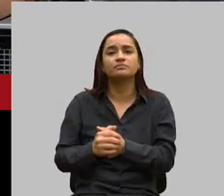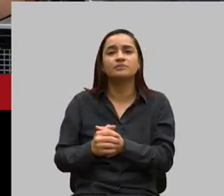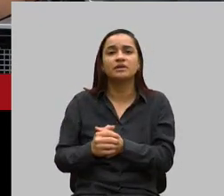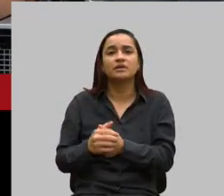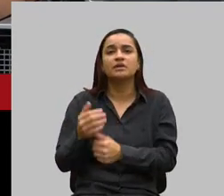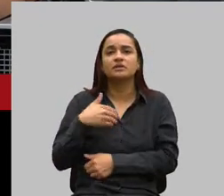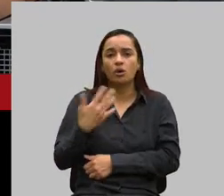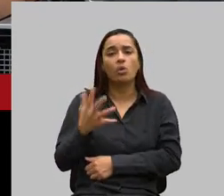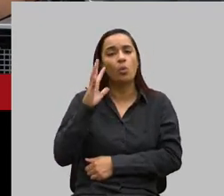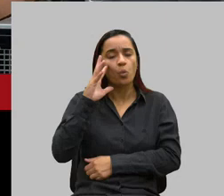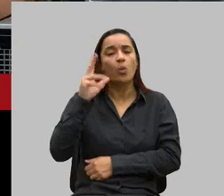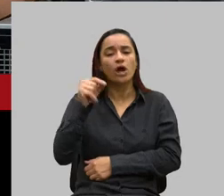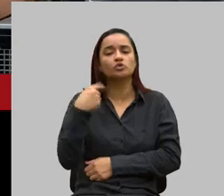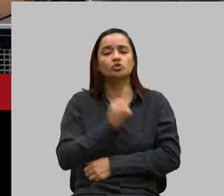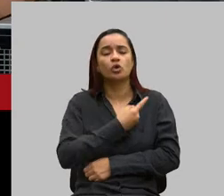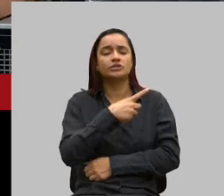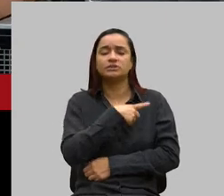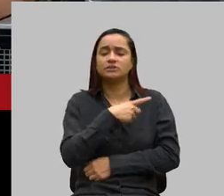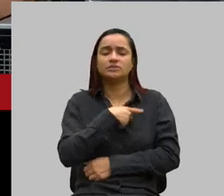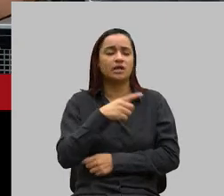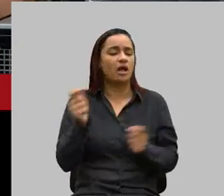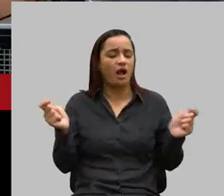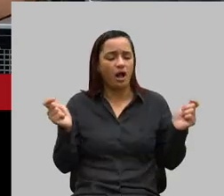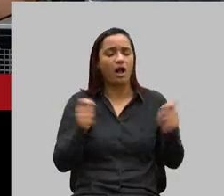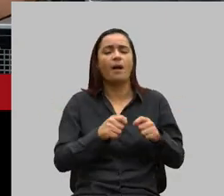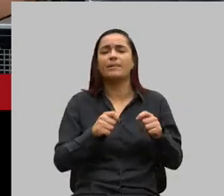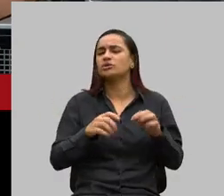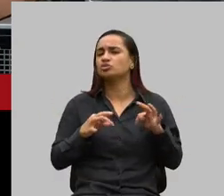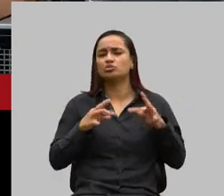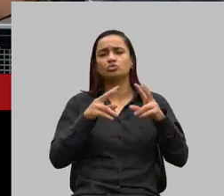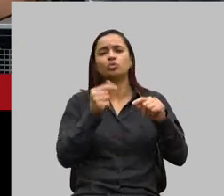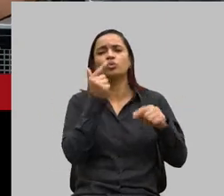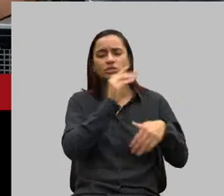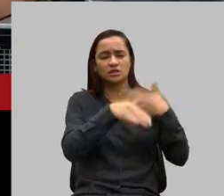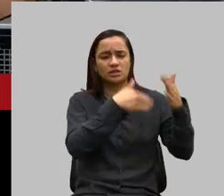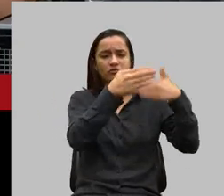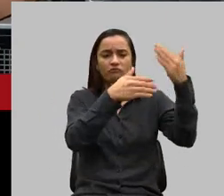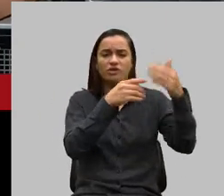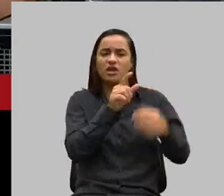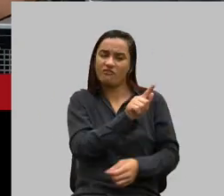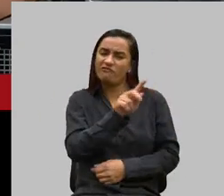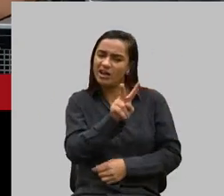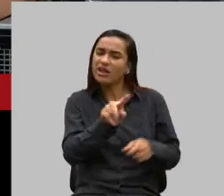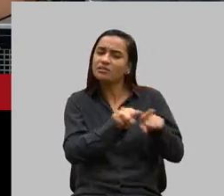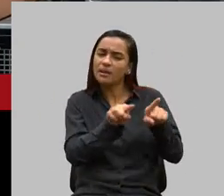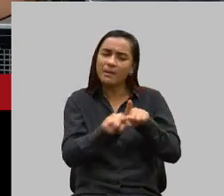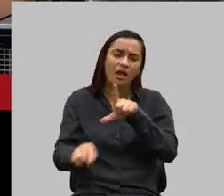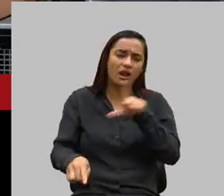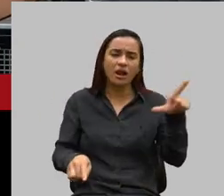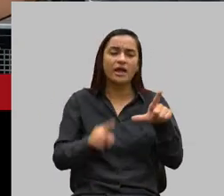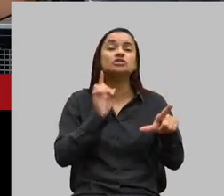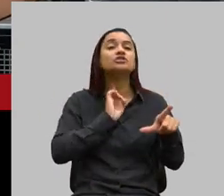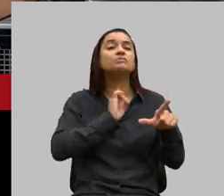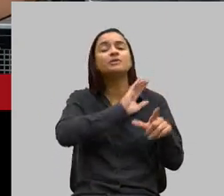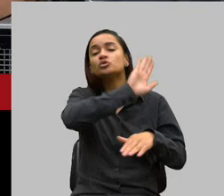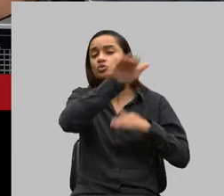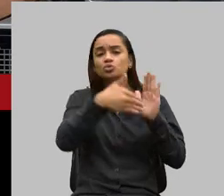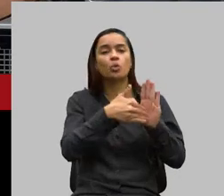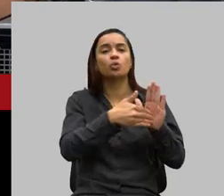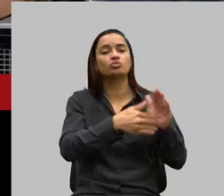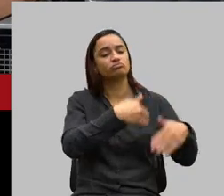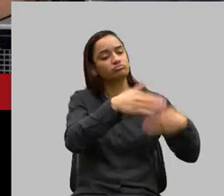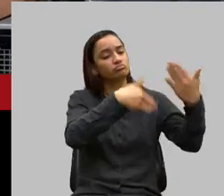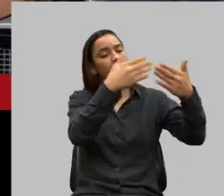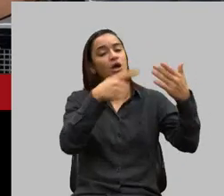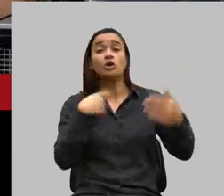tem tudo aí para desenvolver não só Valadares mas o leste Mineiro né que a gente tem aí um carinho enorme com essa